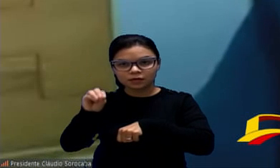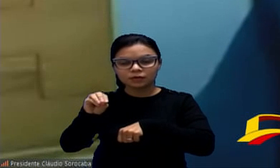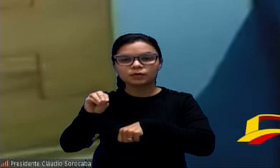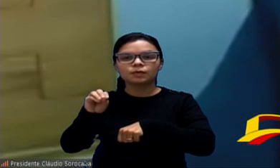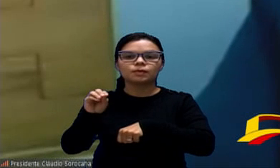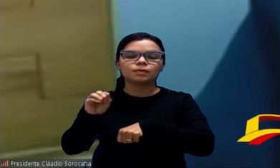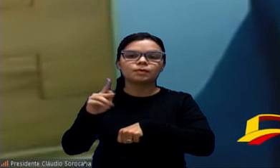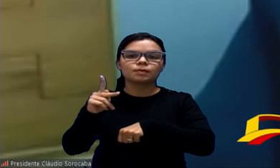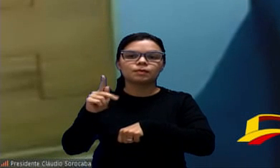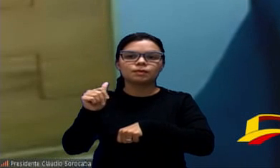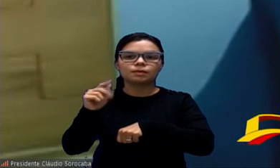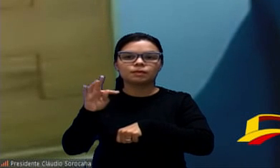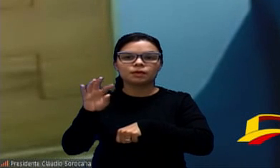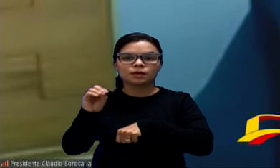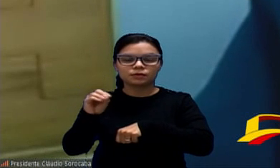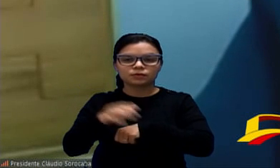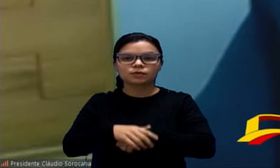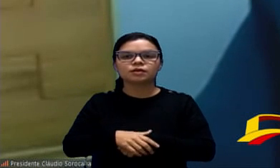mesmo assunto.